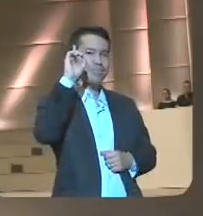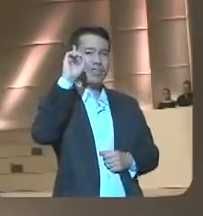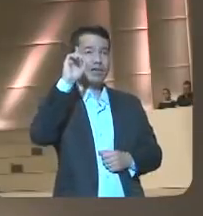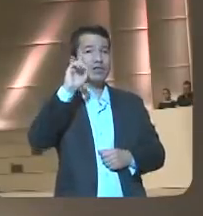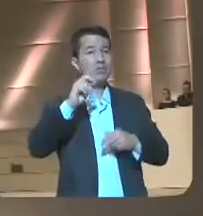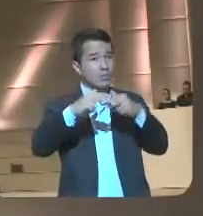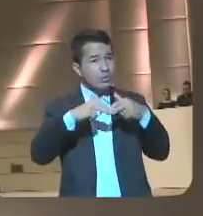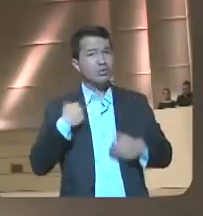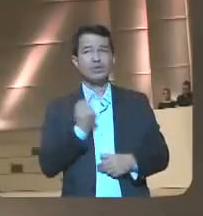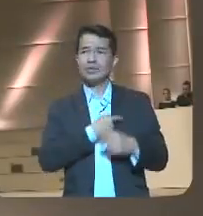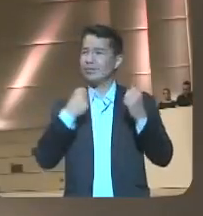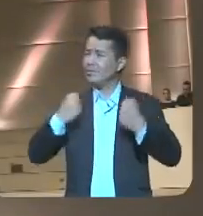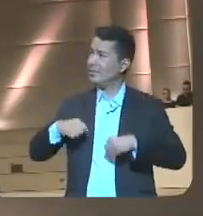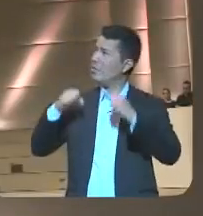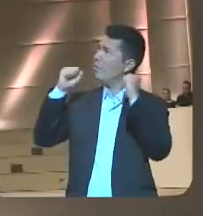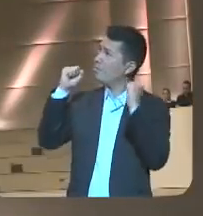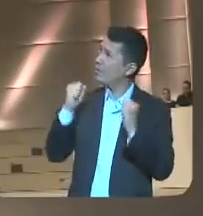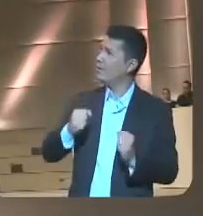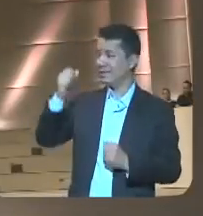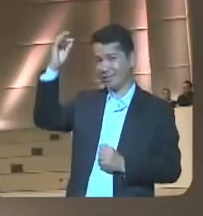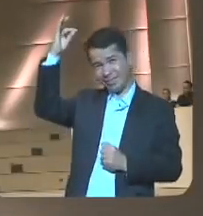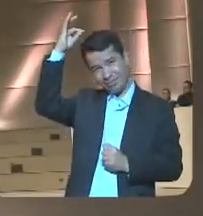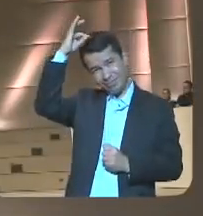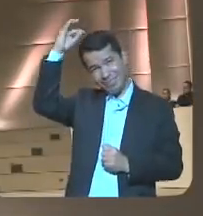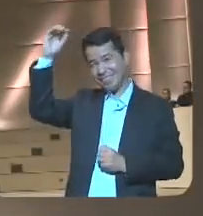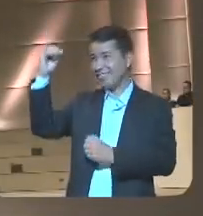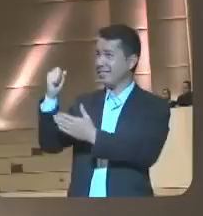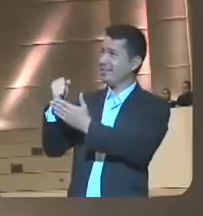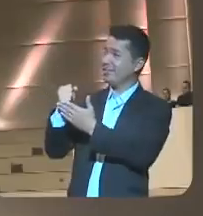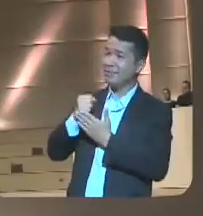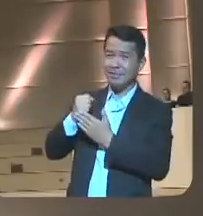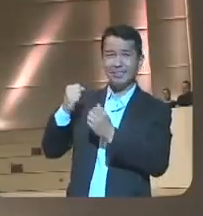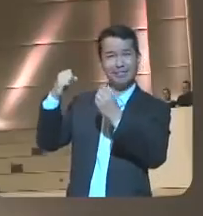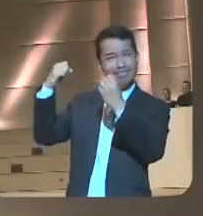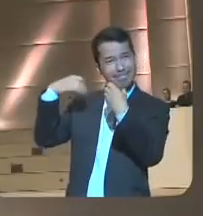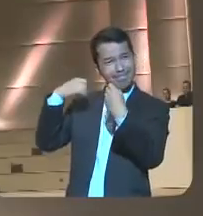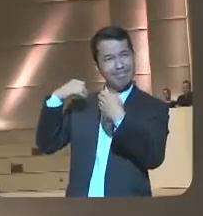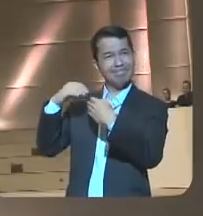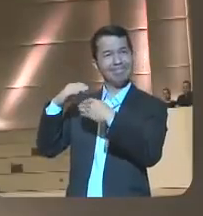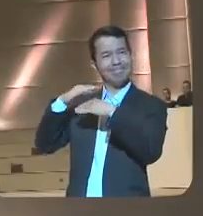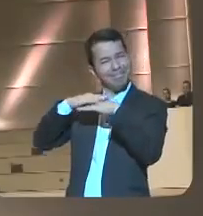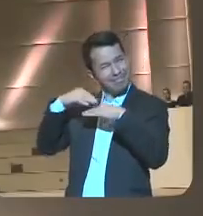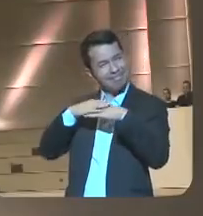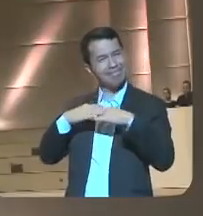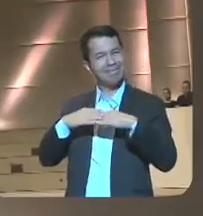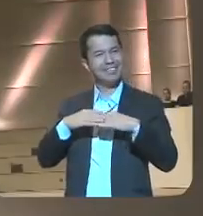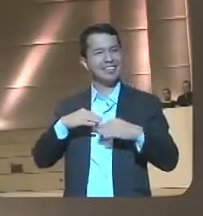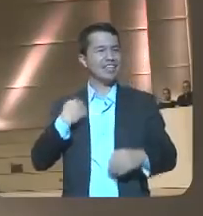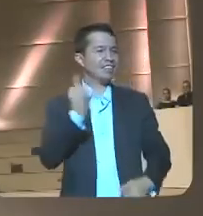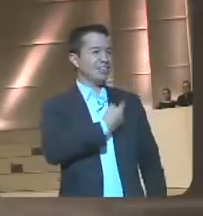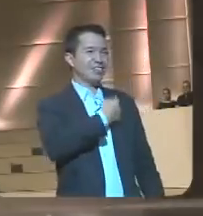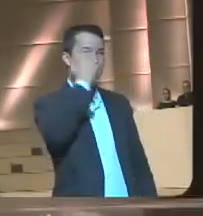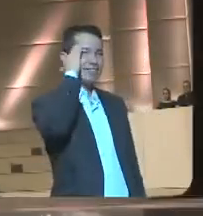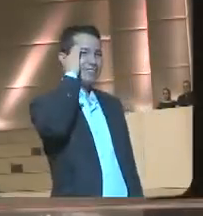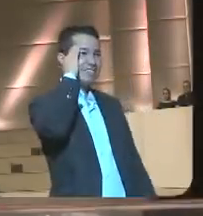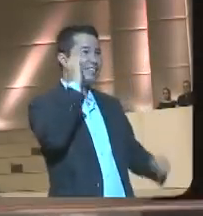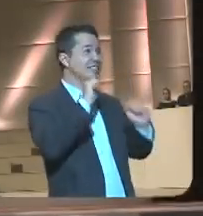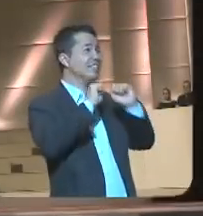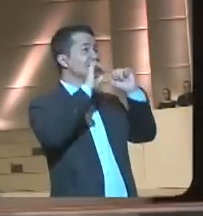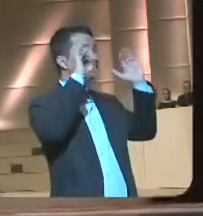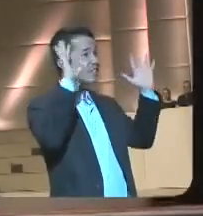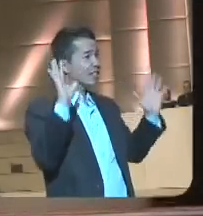entender como deus tá fazendo a gente simplesmente ver a graça de